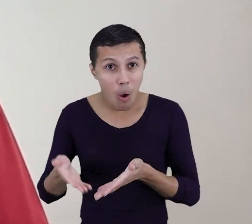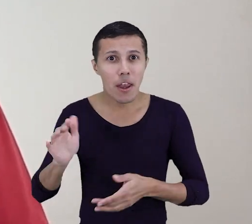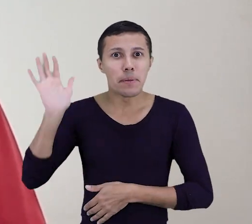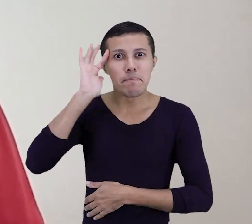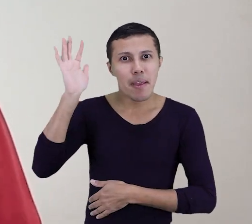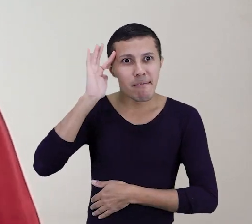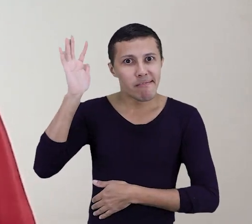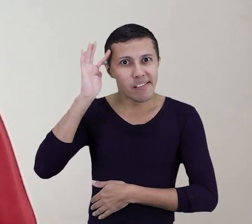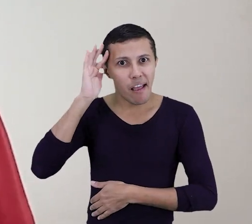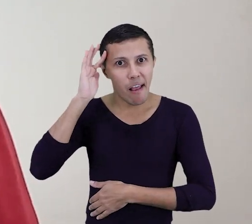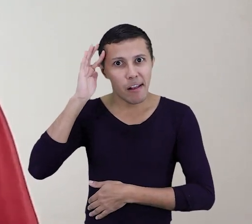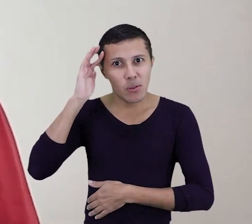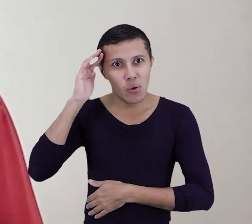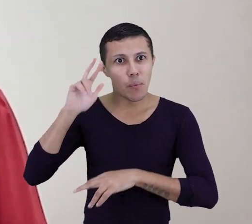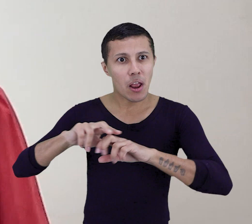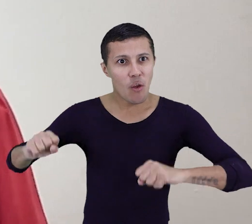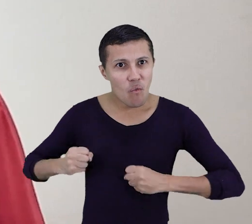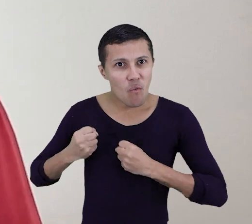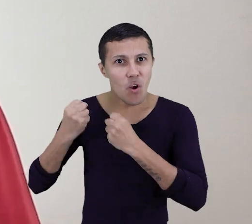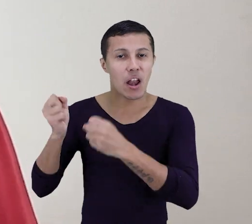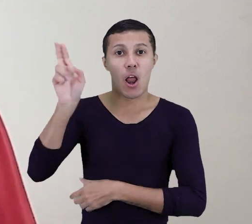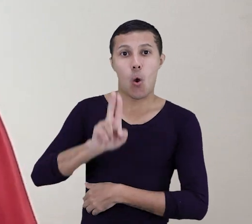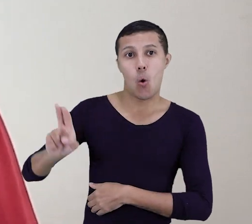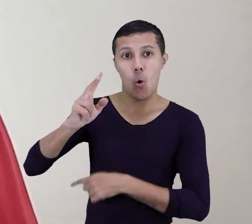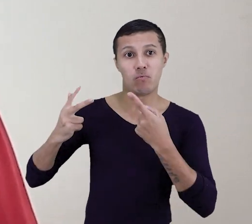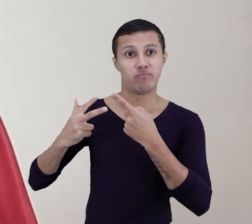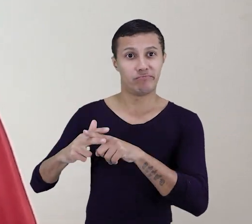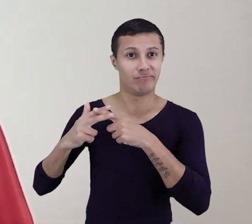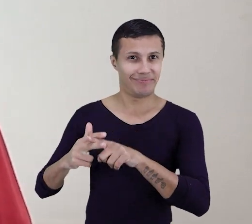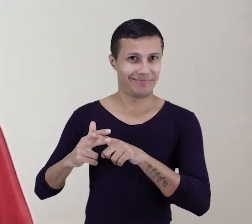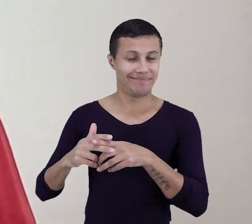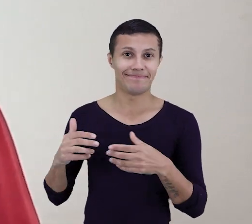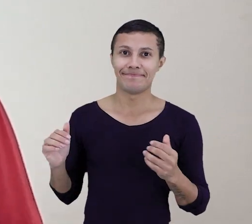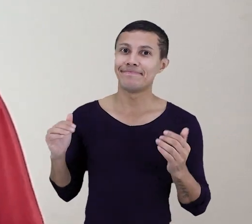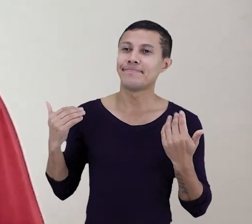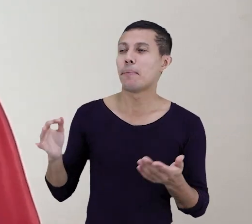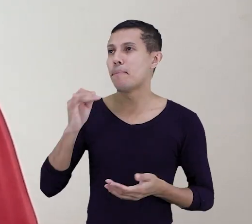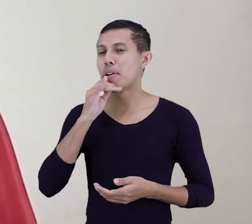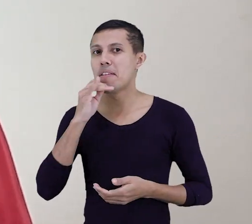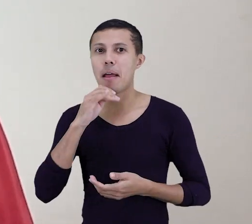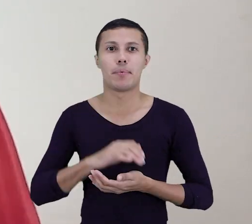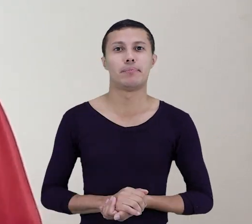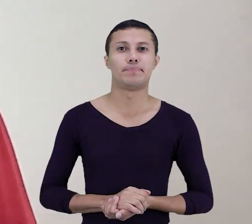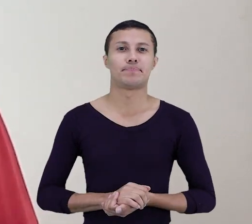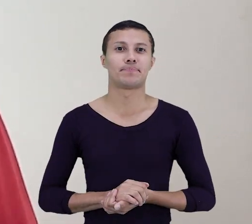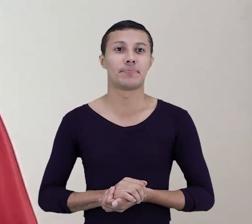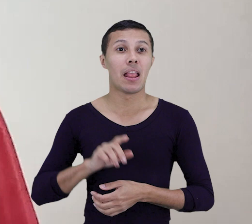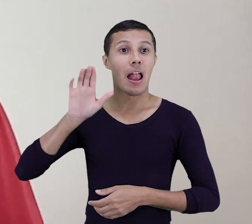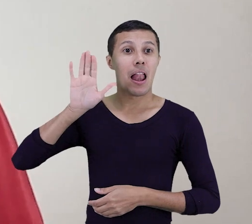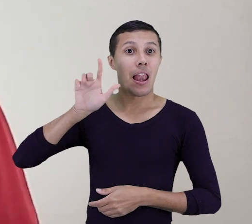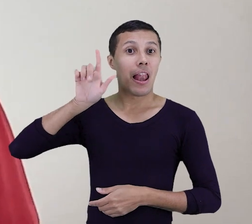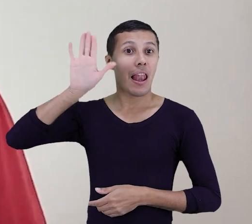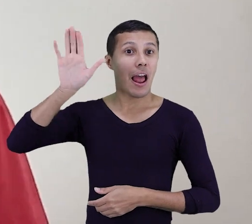pensando nisso, em que está se fortalecendo muito o uso dessas ferramentas, tá? Então, por exemplo, na